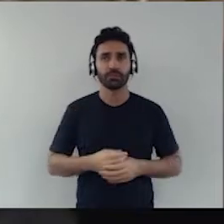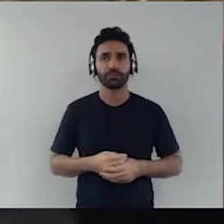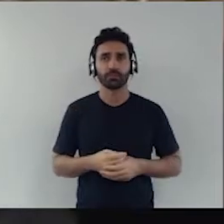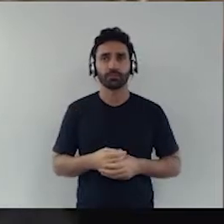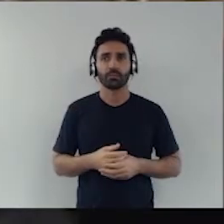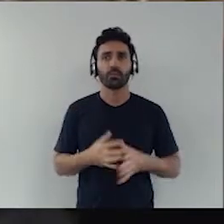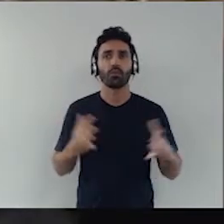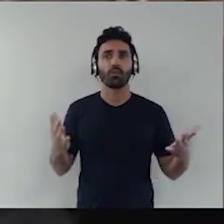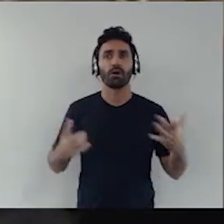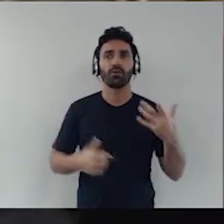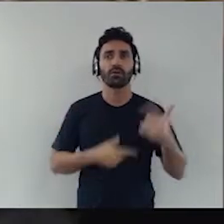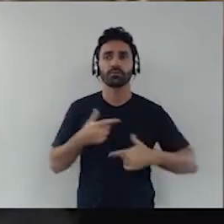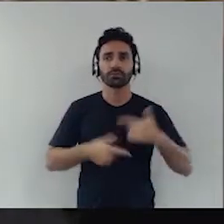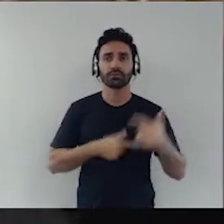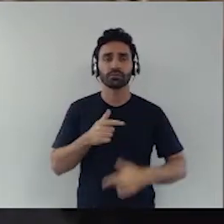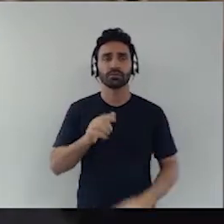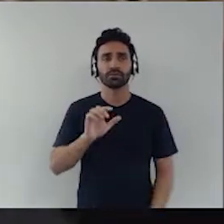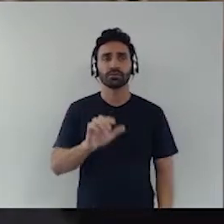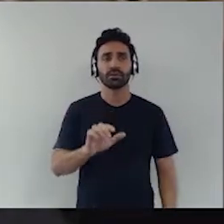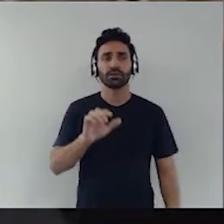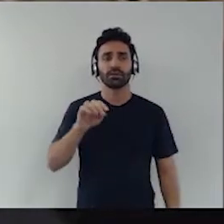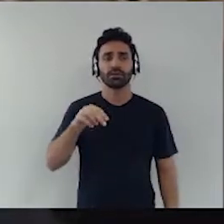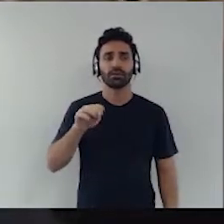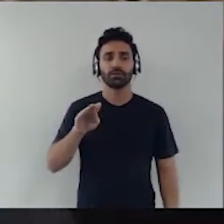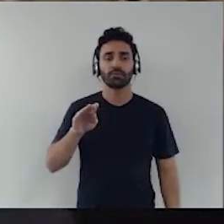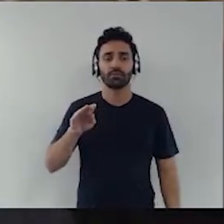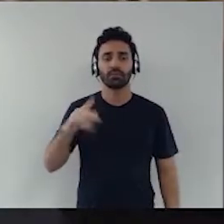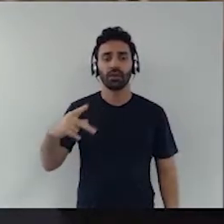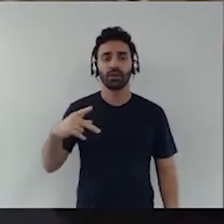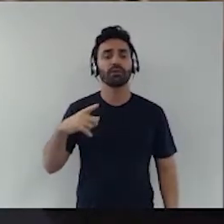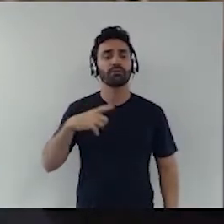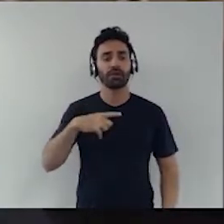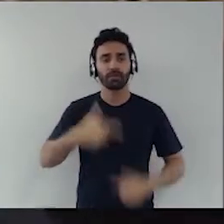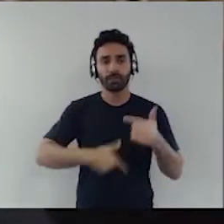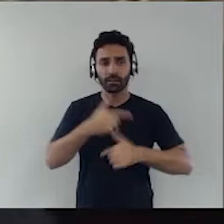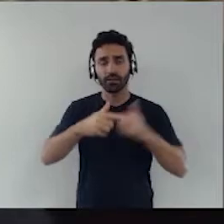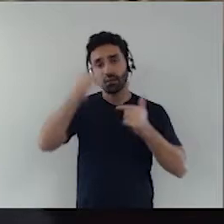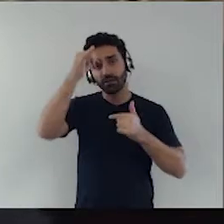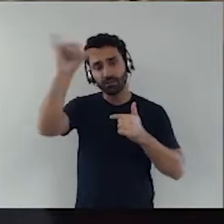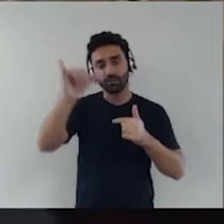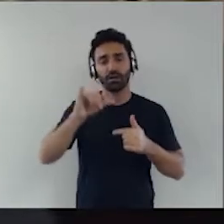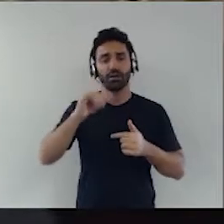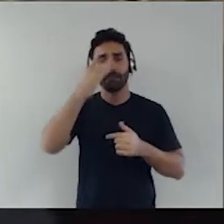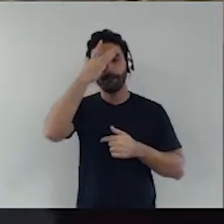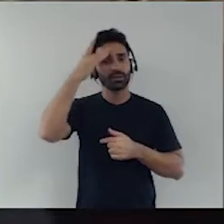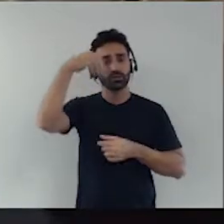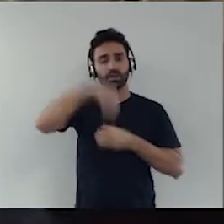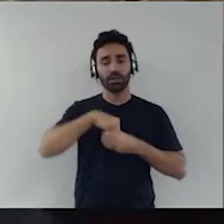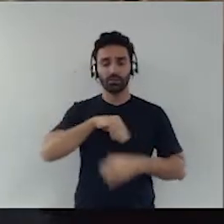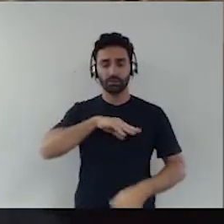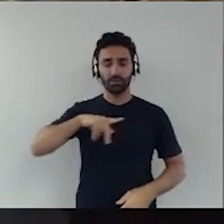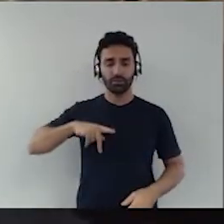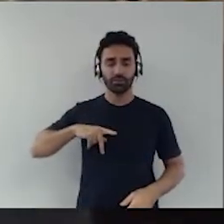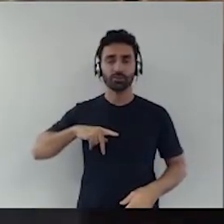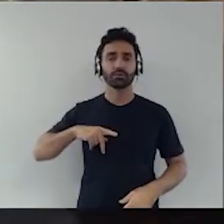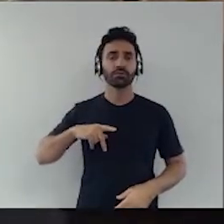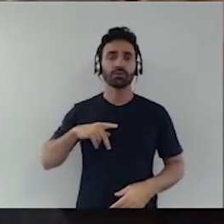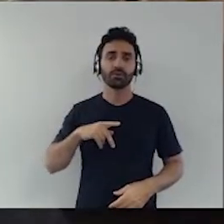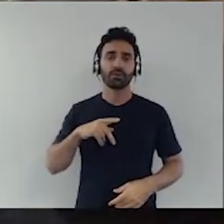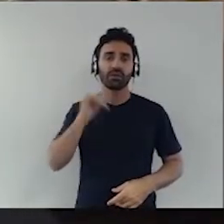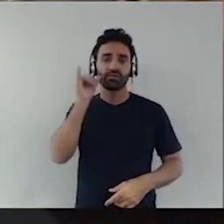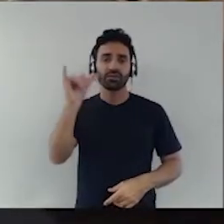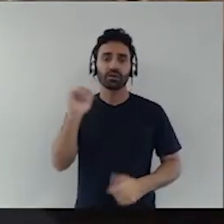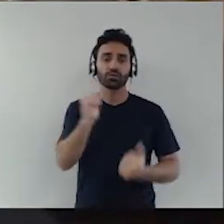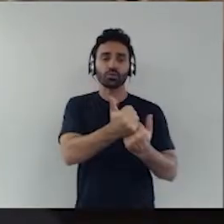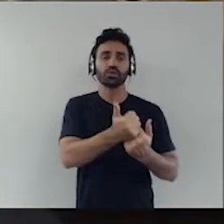quais as ações que o CNMP está adotando para evitar que os membros do Ministério Público não atuem em substituição aos